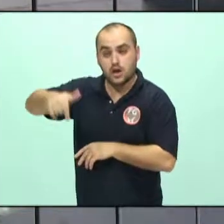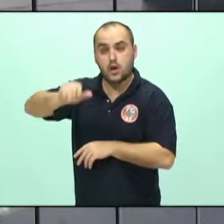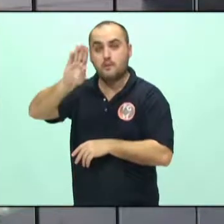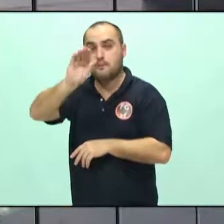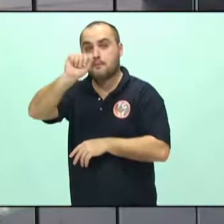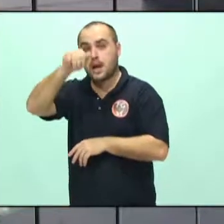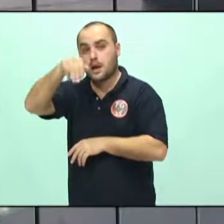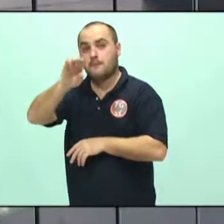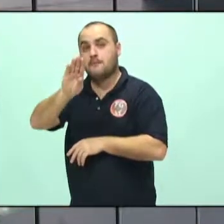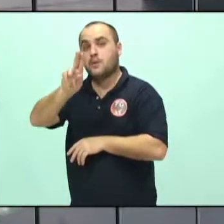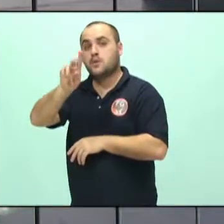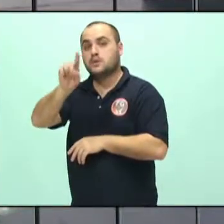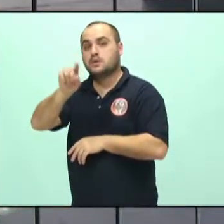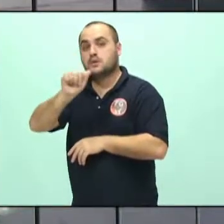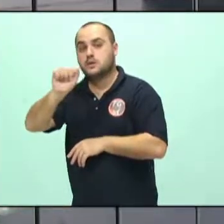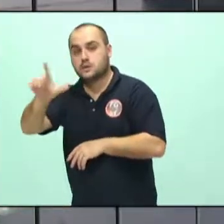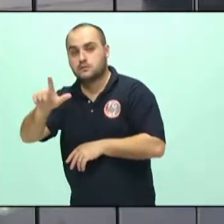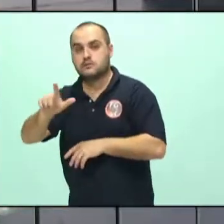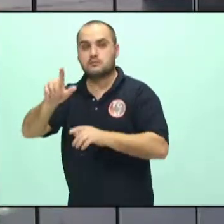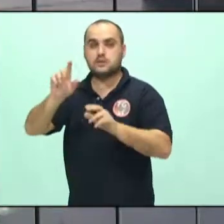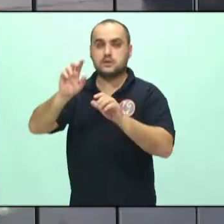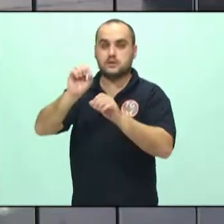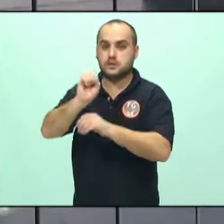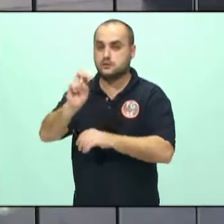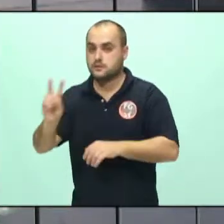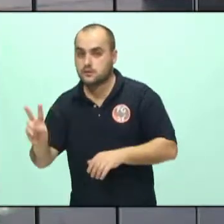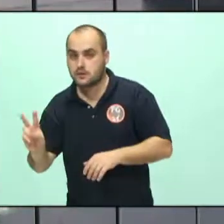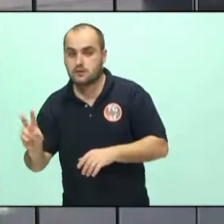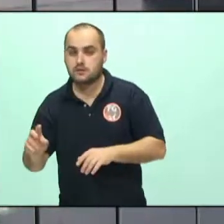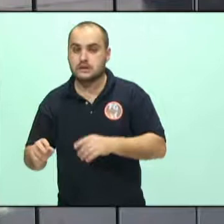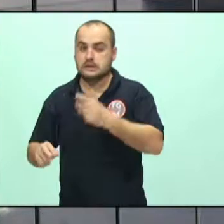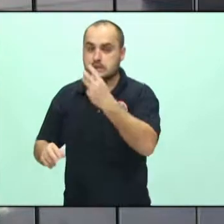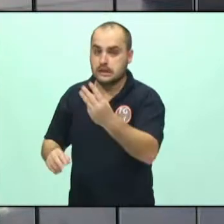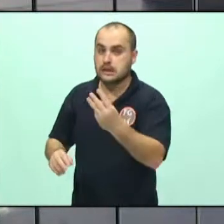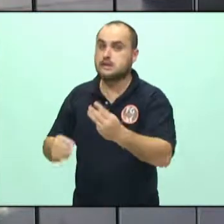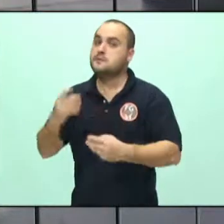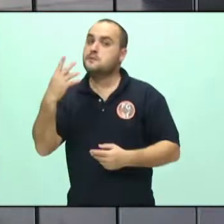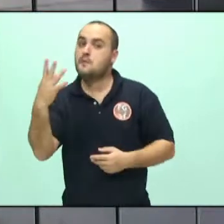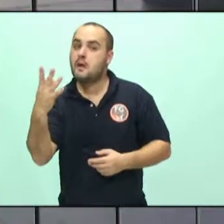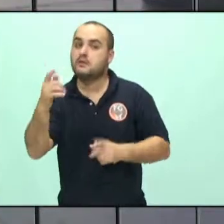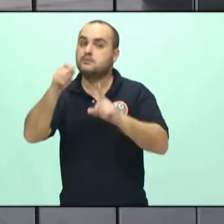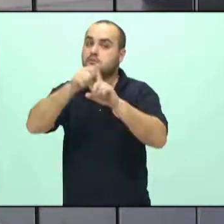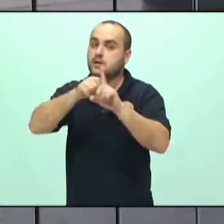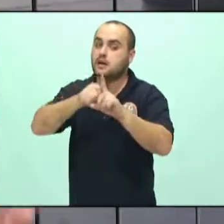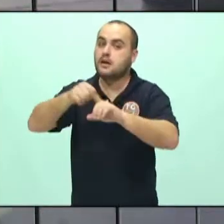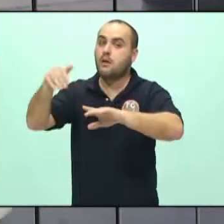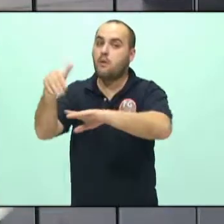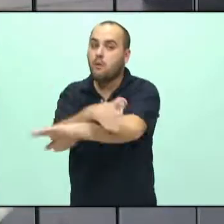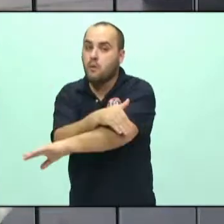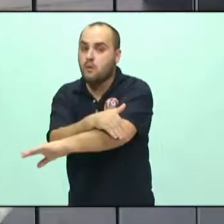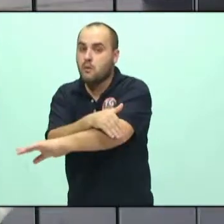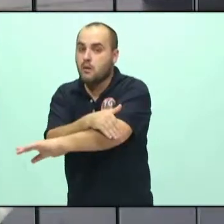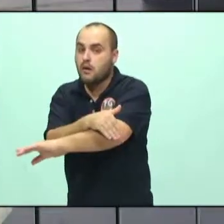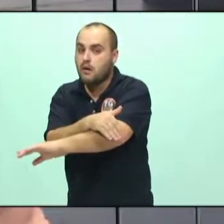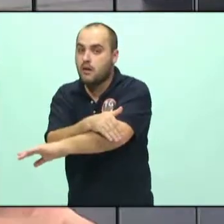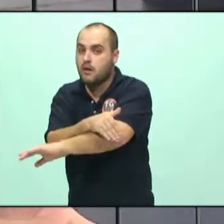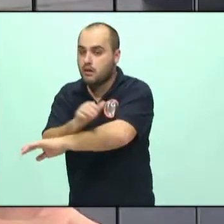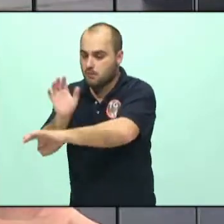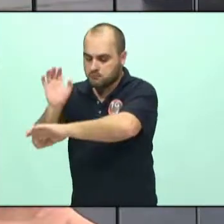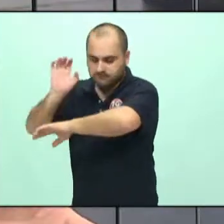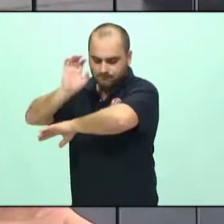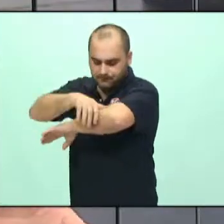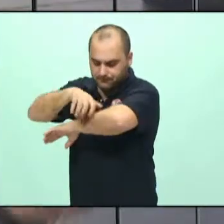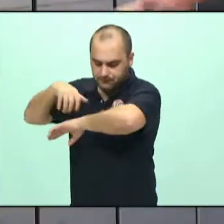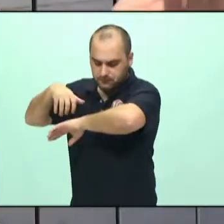Bambuzal, está abandonado no São Vicente, em alguns lugares 3, em outro 4 meses as ruas foram cortadas e não foram fechadas. Eu disse, não, mas